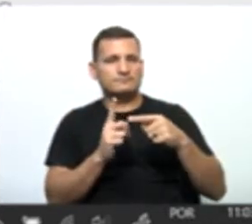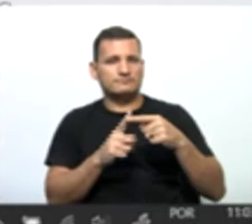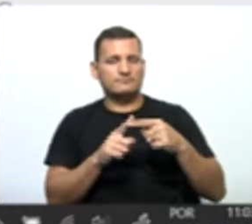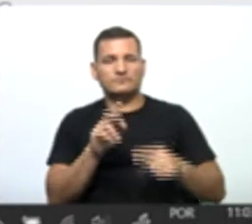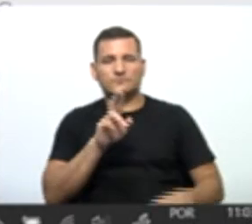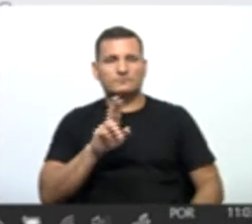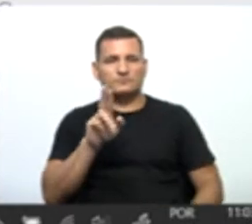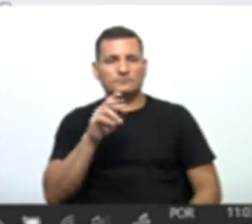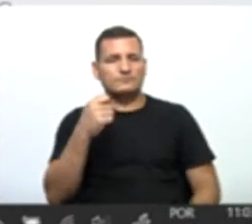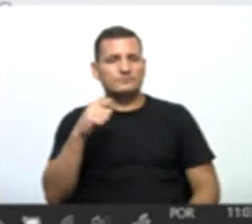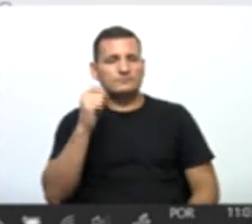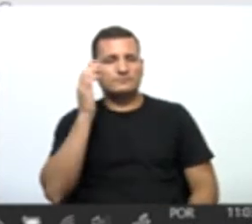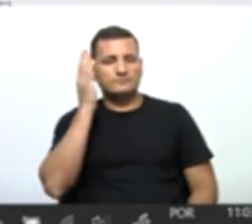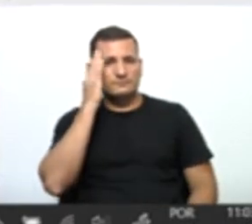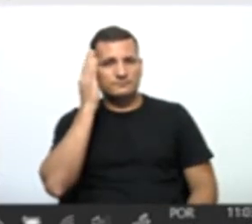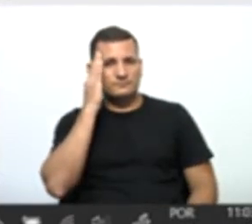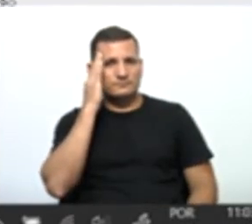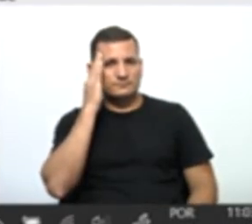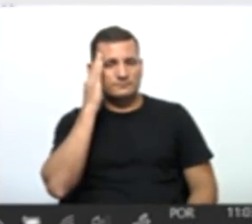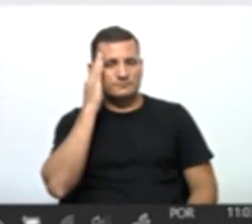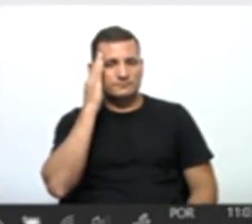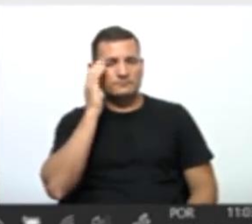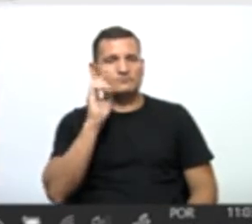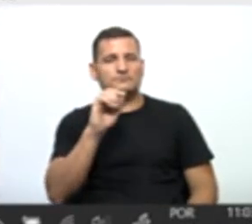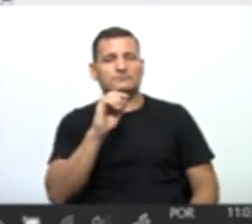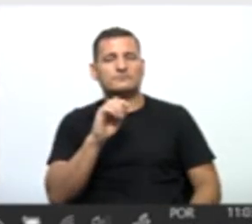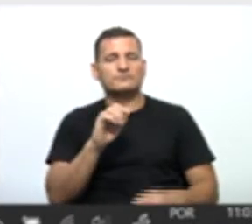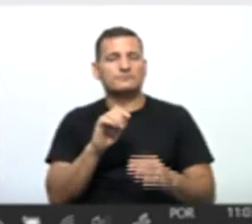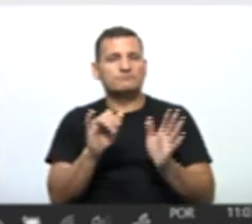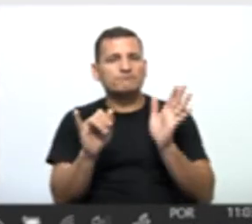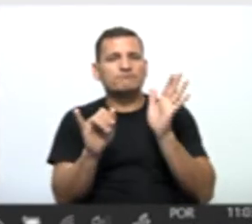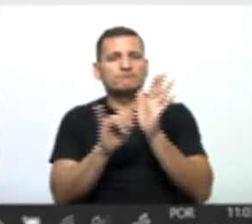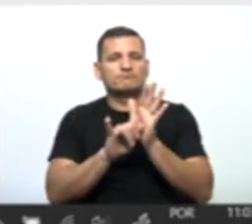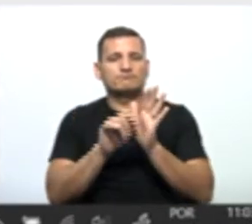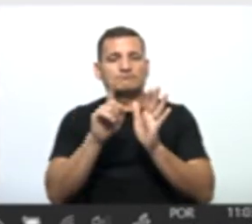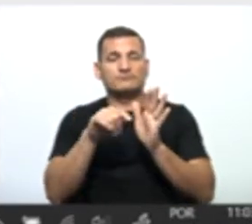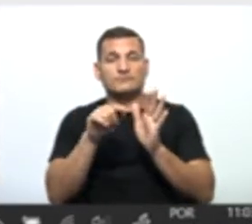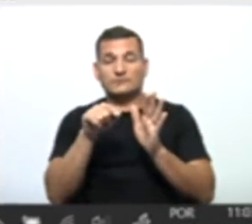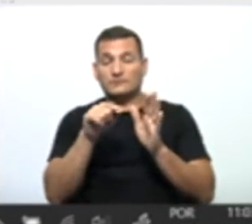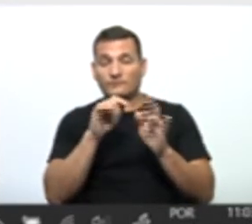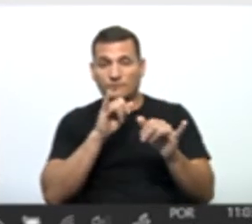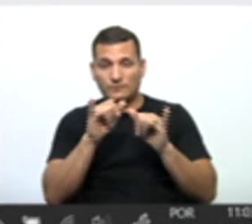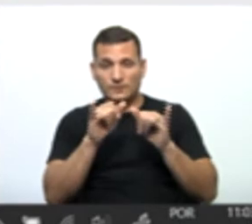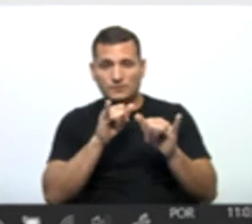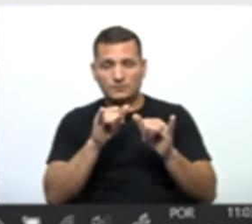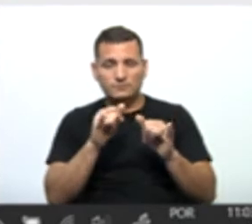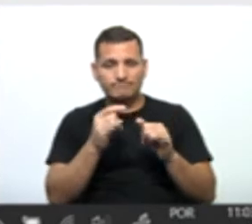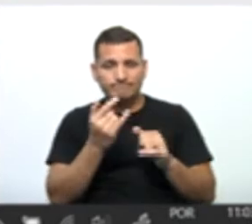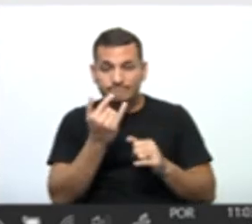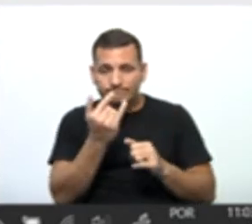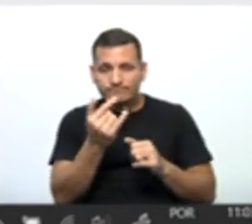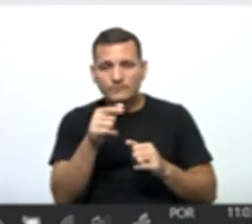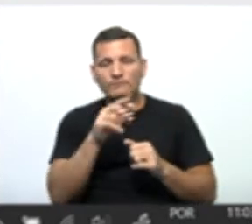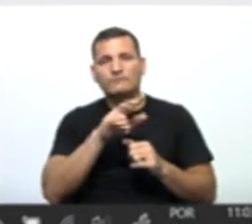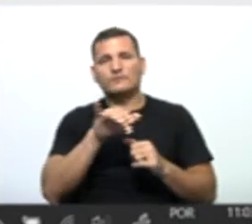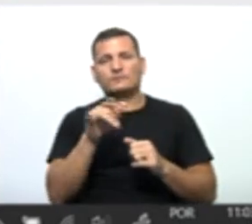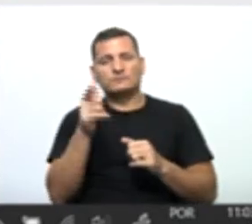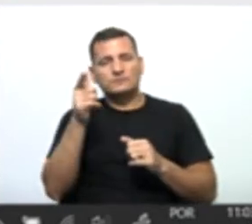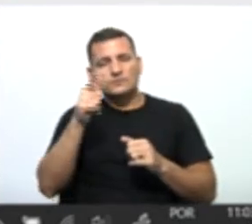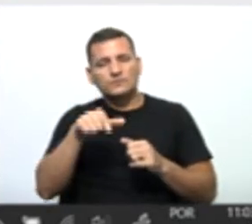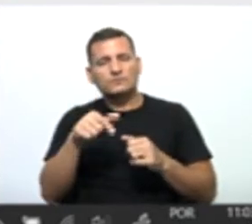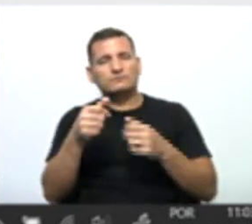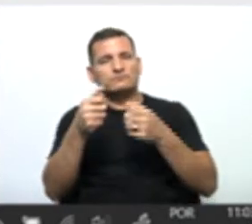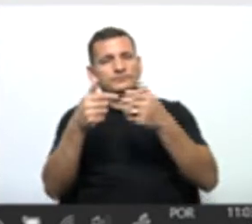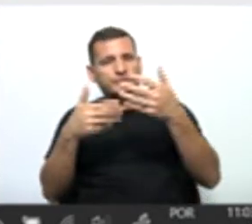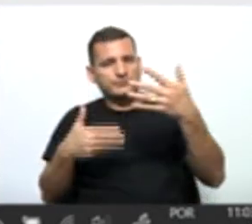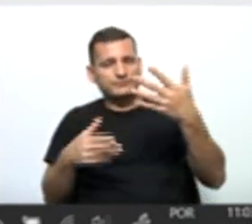saber que aquela identidade ela foi preservada. Essa informação que chamou a atenção dele, e ela vai se repetir com as mesmas